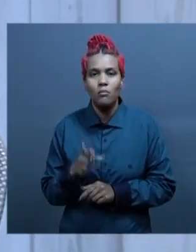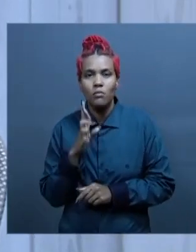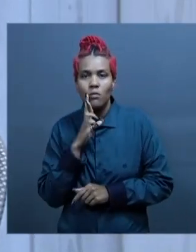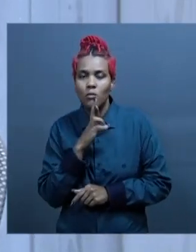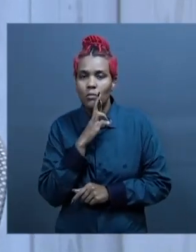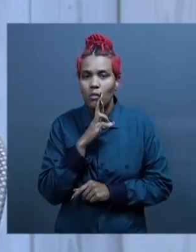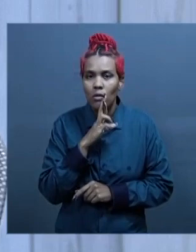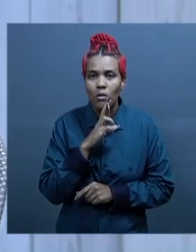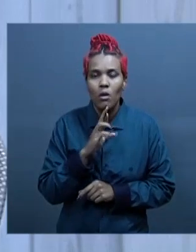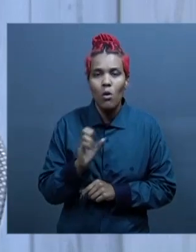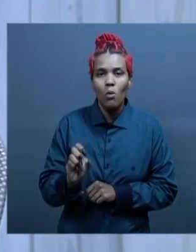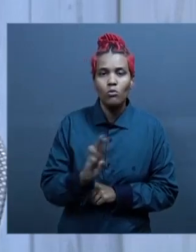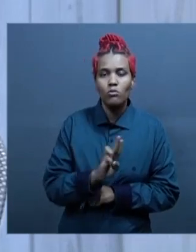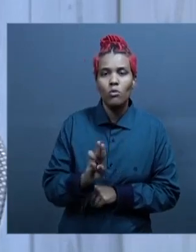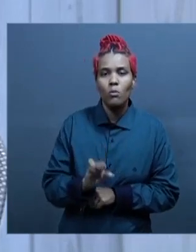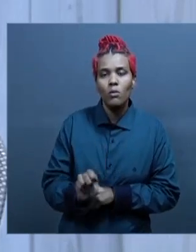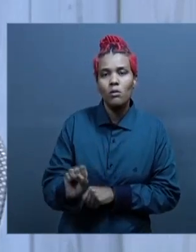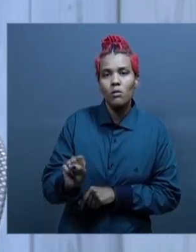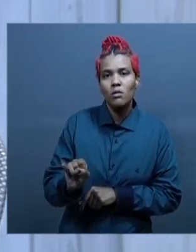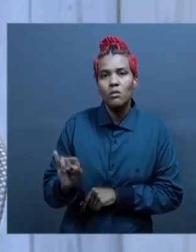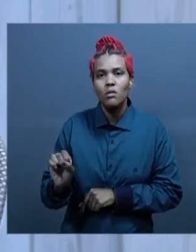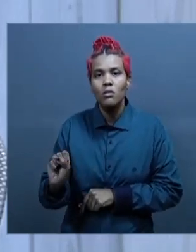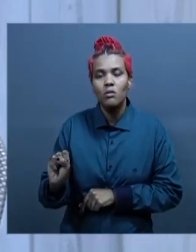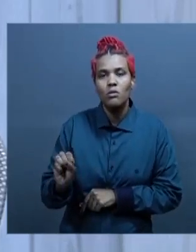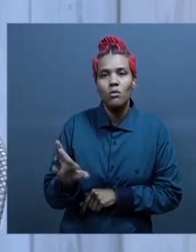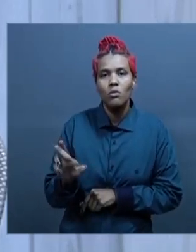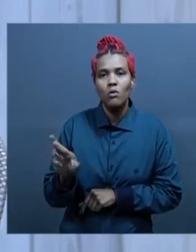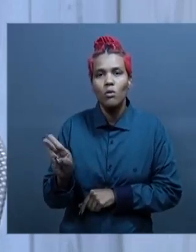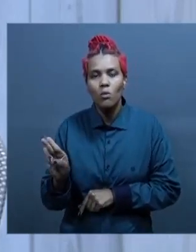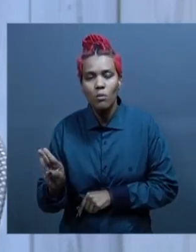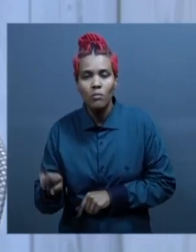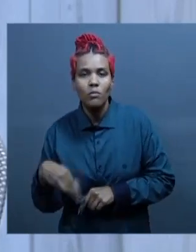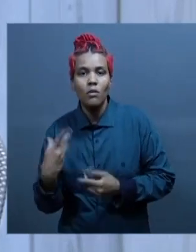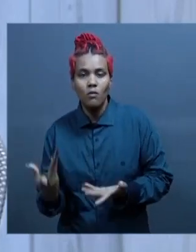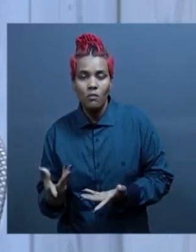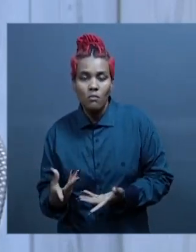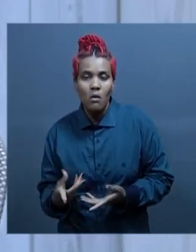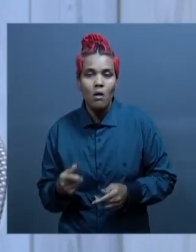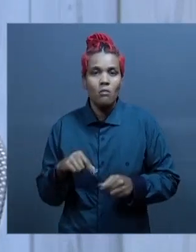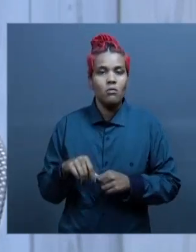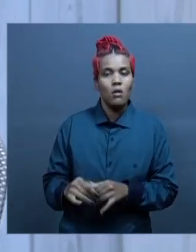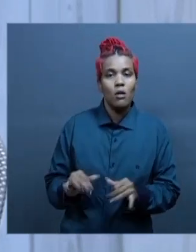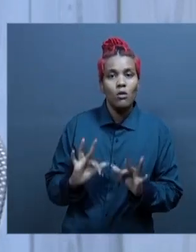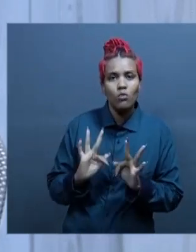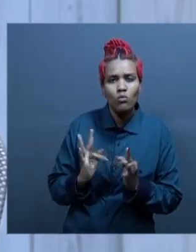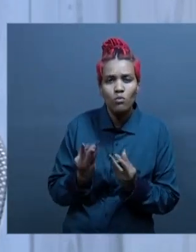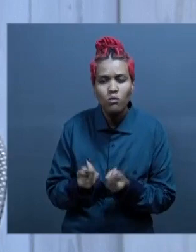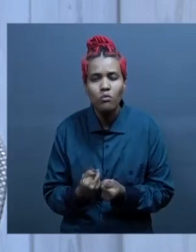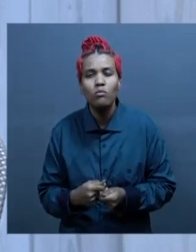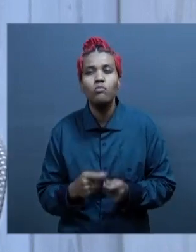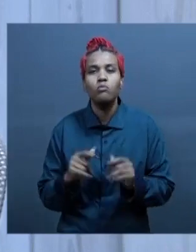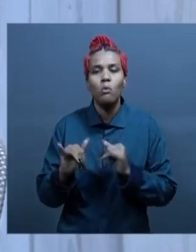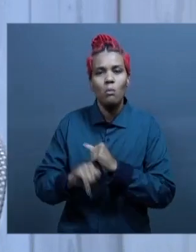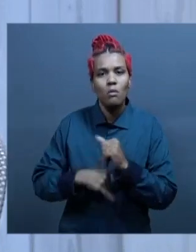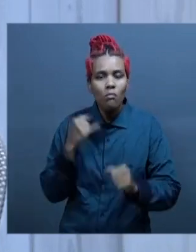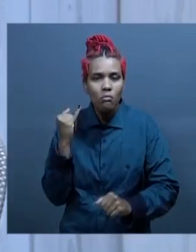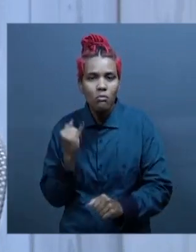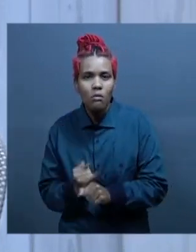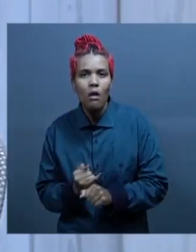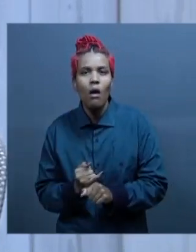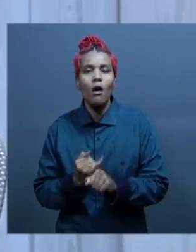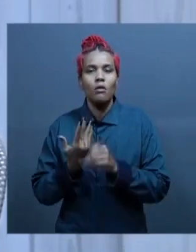ruim estará disponível aos estudantes e usuários totalmente digital se isso vale desde a última segunda feira